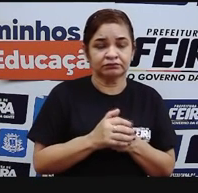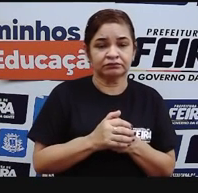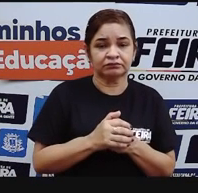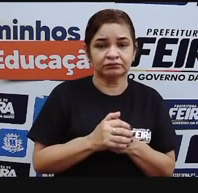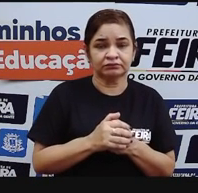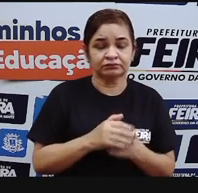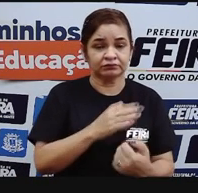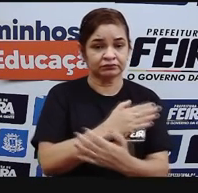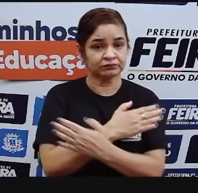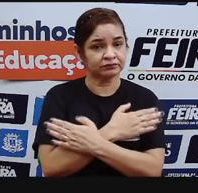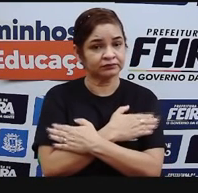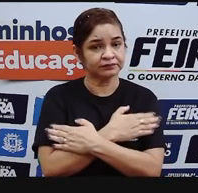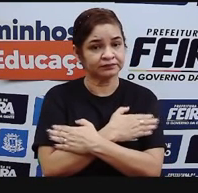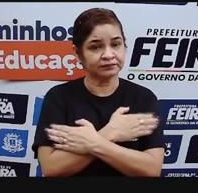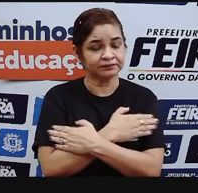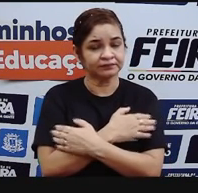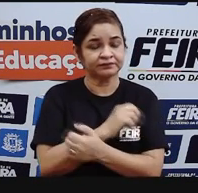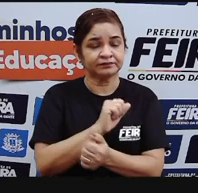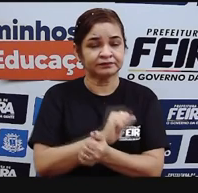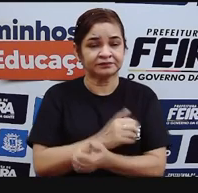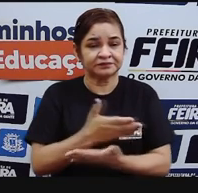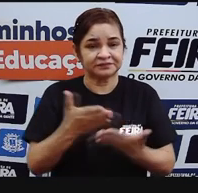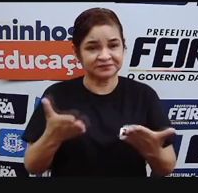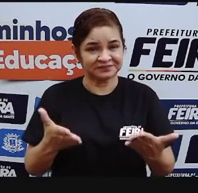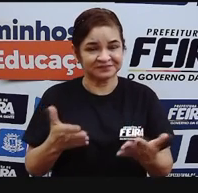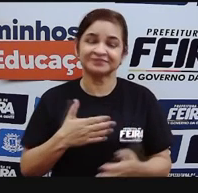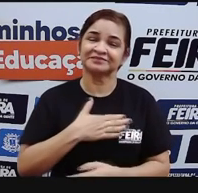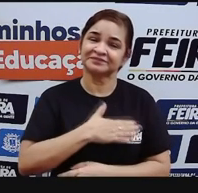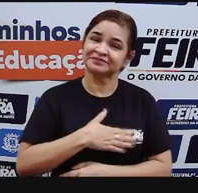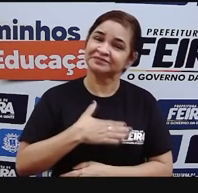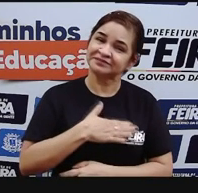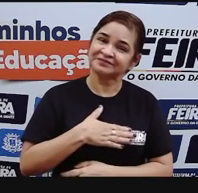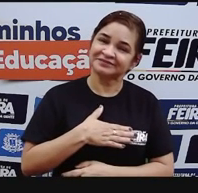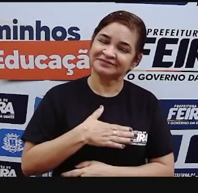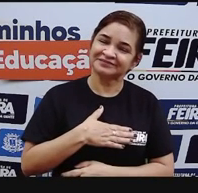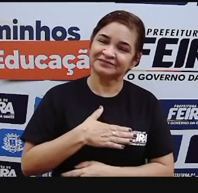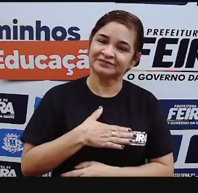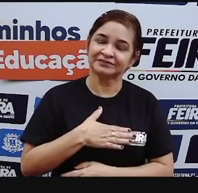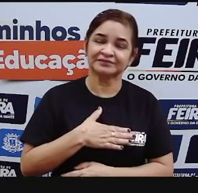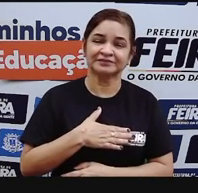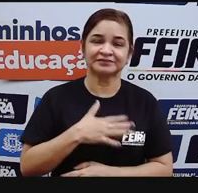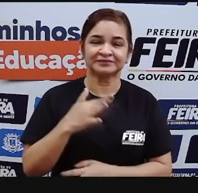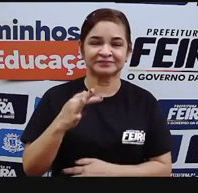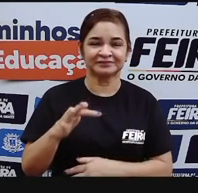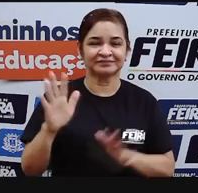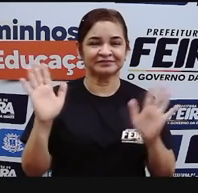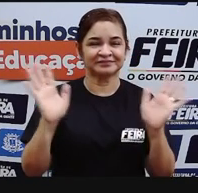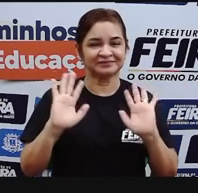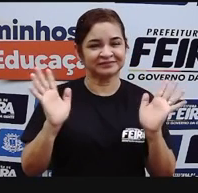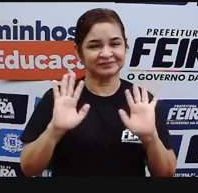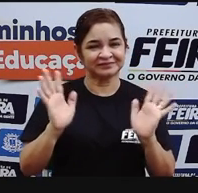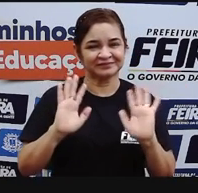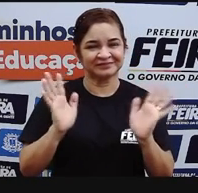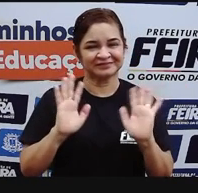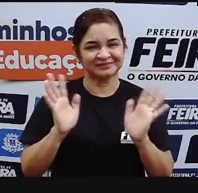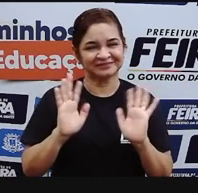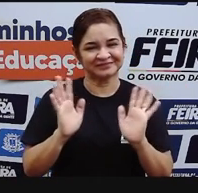Um abraço, espero que tenham gostado dessa aula. A gente se vê no próximo encontro